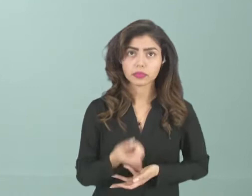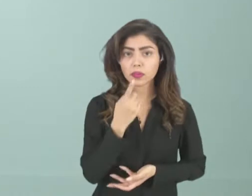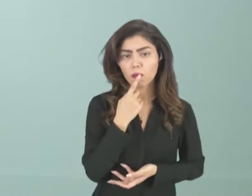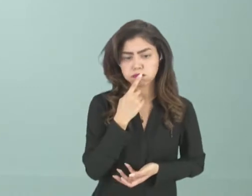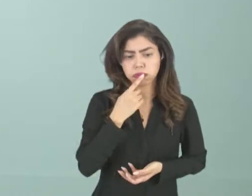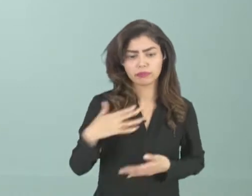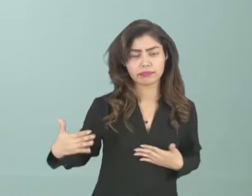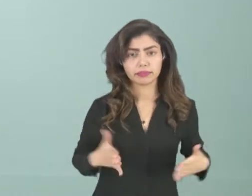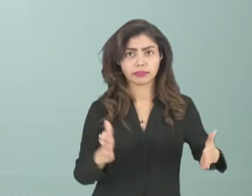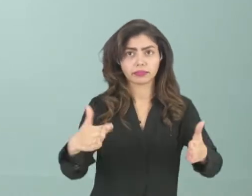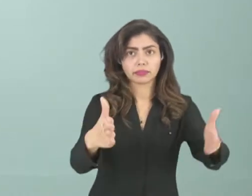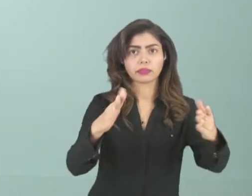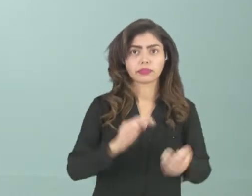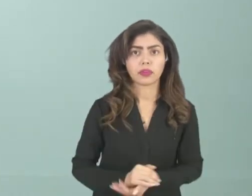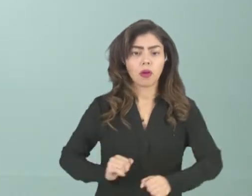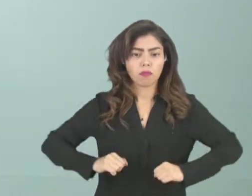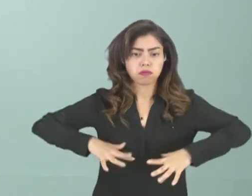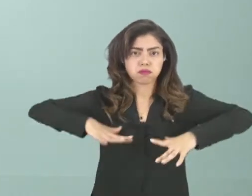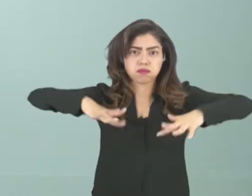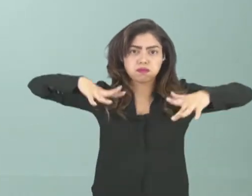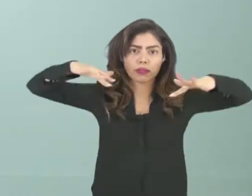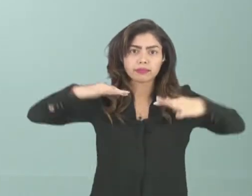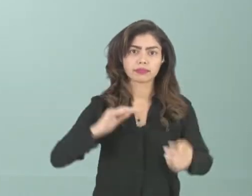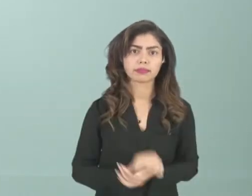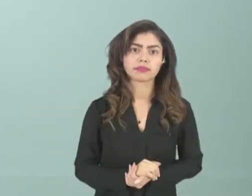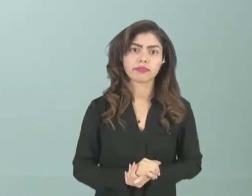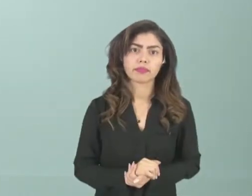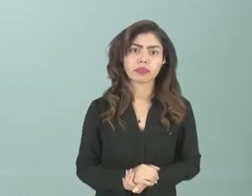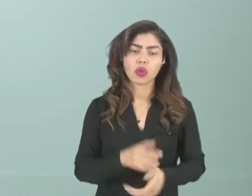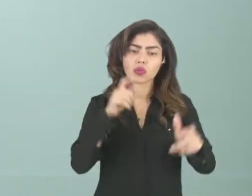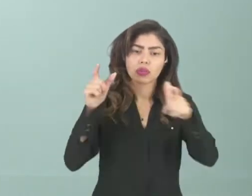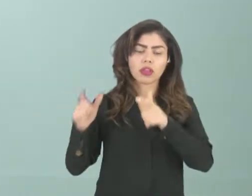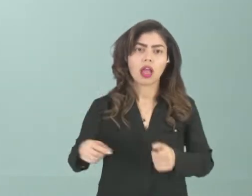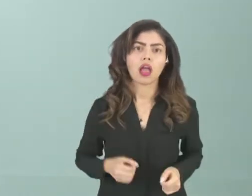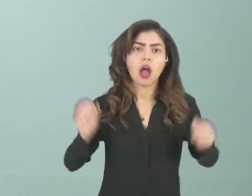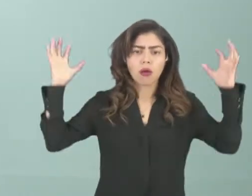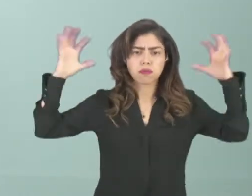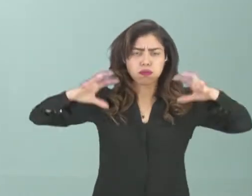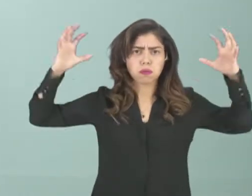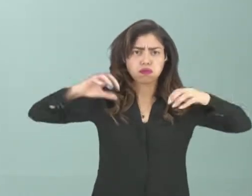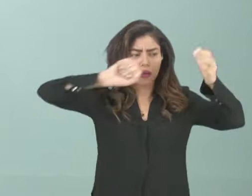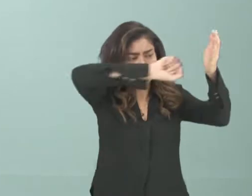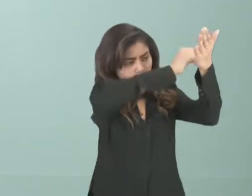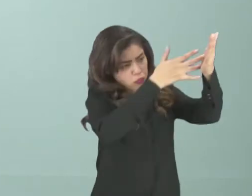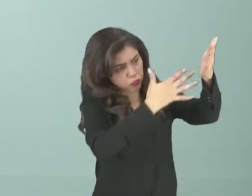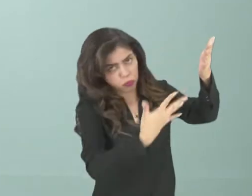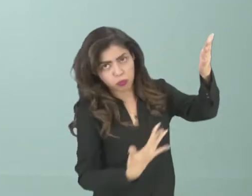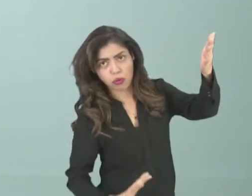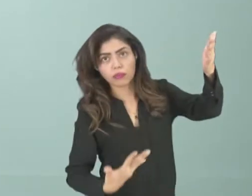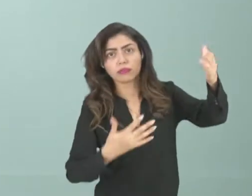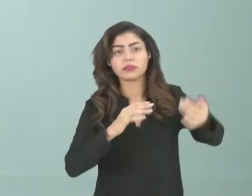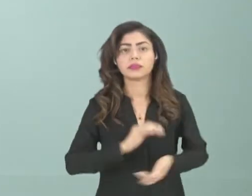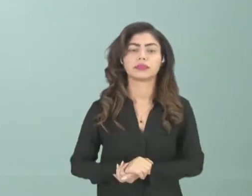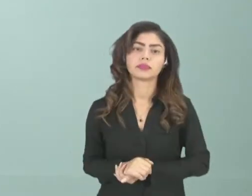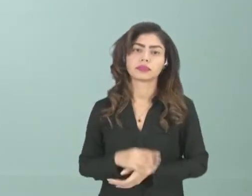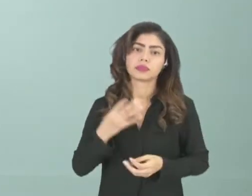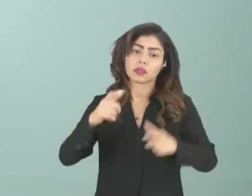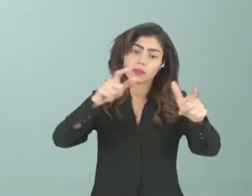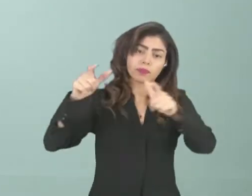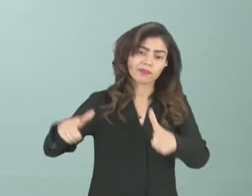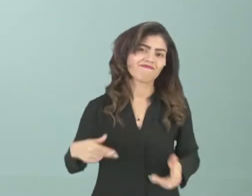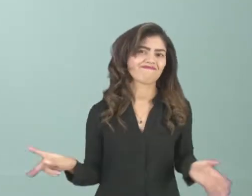de rios, que vai acontecer as enchentes, ou espaços que com as chuvas vai acontecer a erosão. Então, são espaços que não